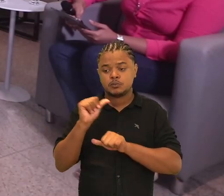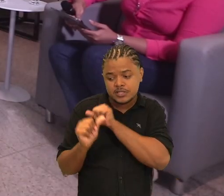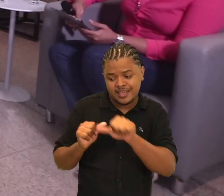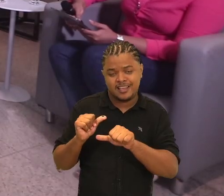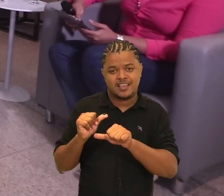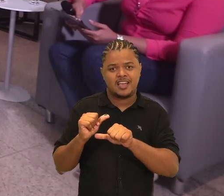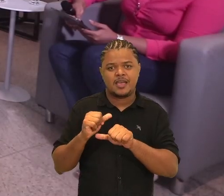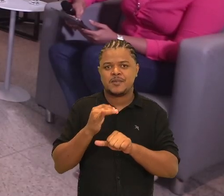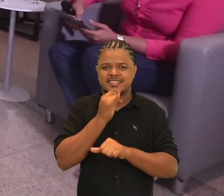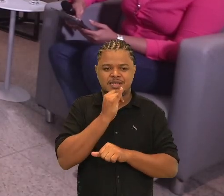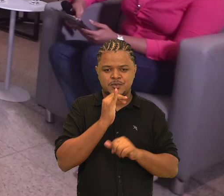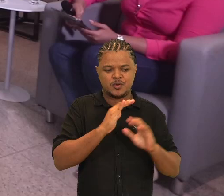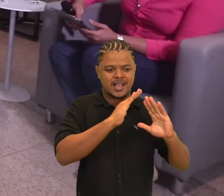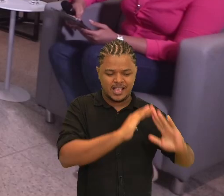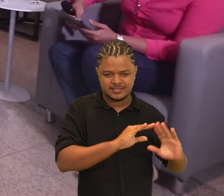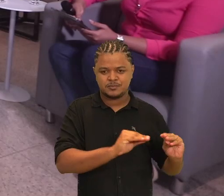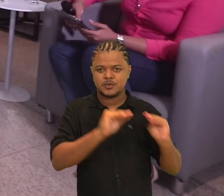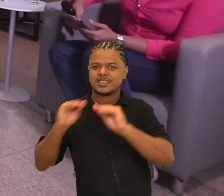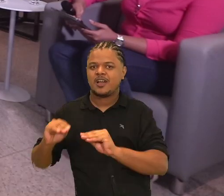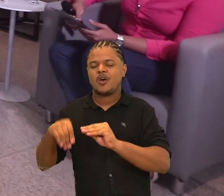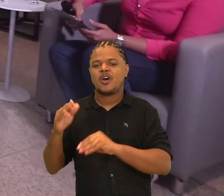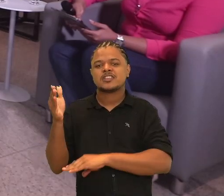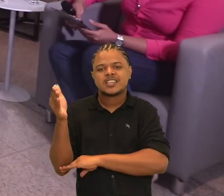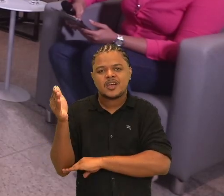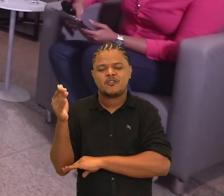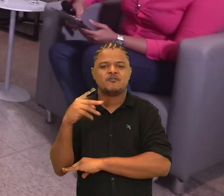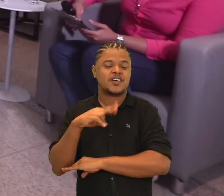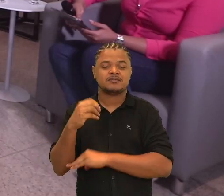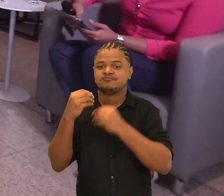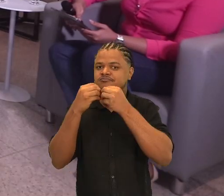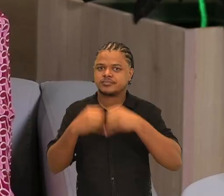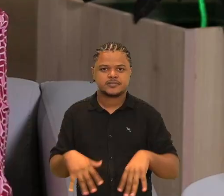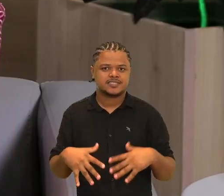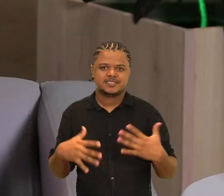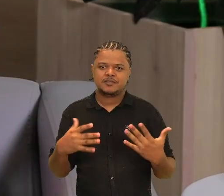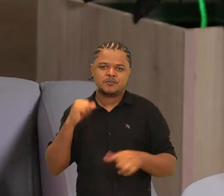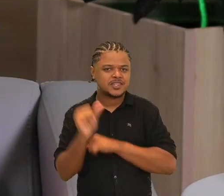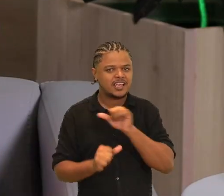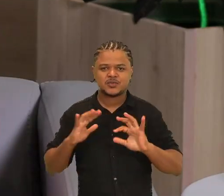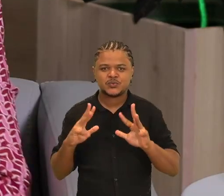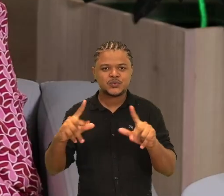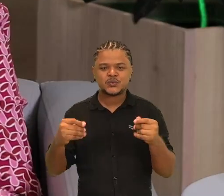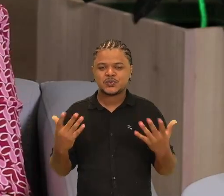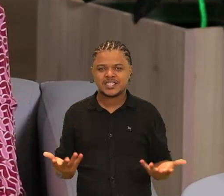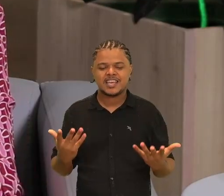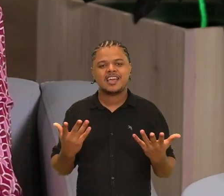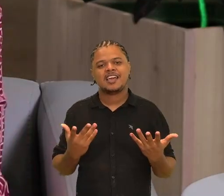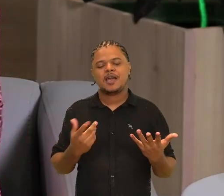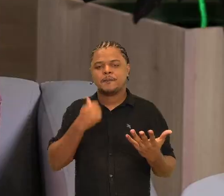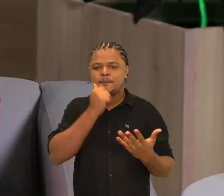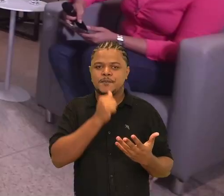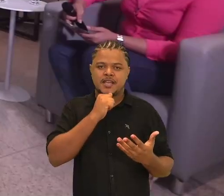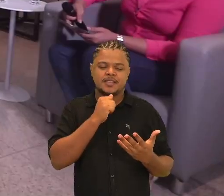para um quarto de um hotel, pode ser um desastre, ela se desregule totalmente. Né? Você, como mãe, pode, acho que já ter tido